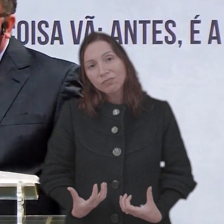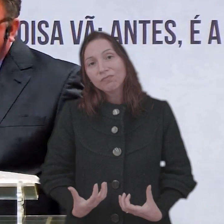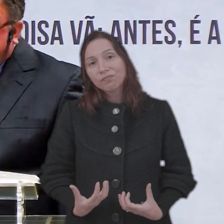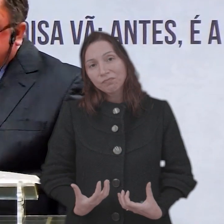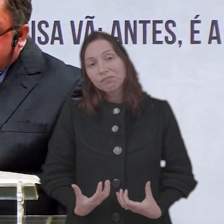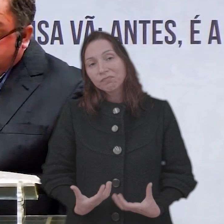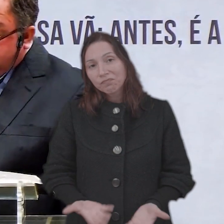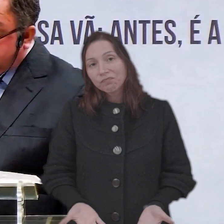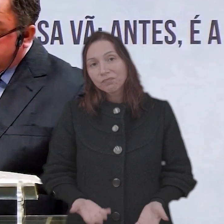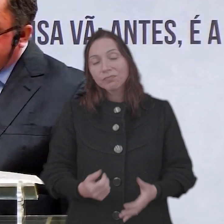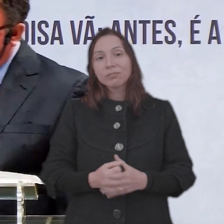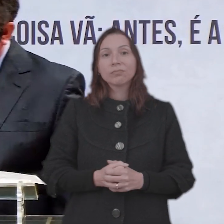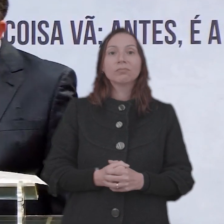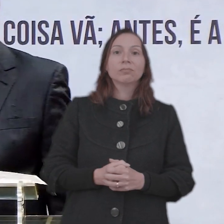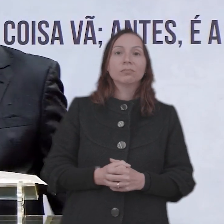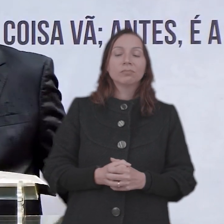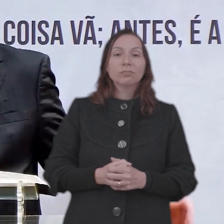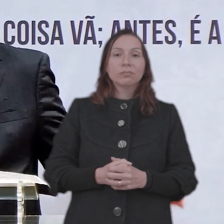Veja